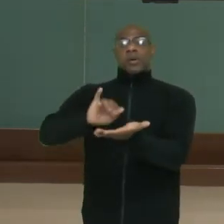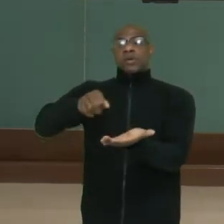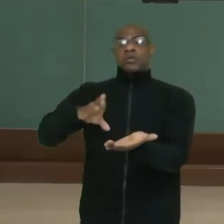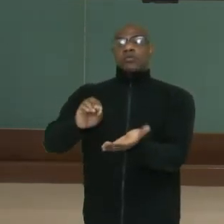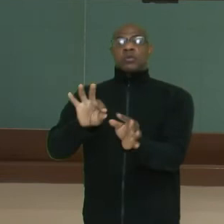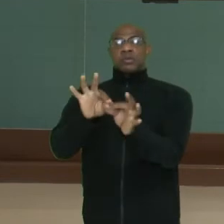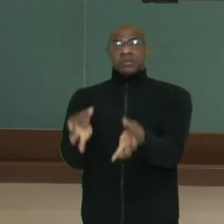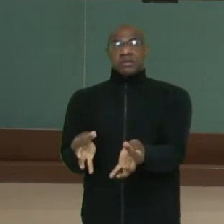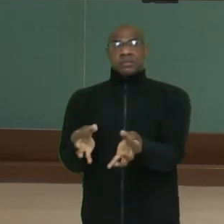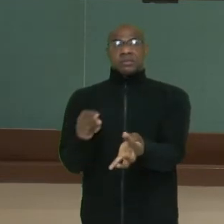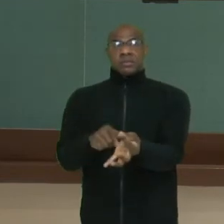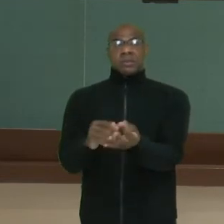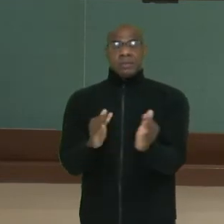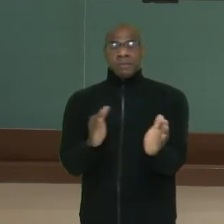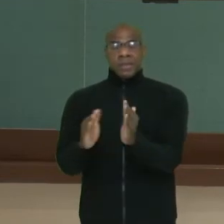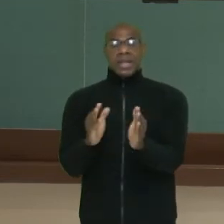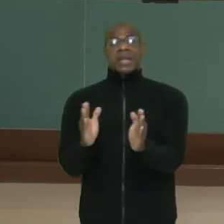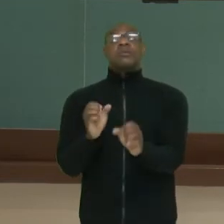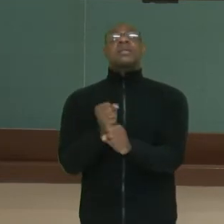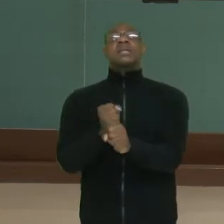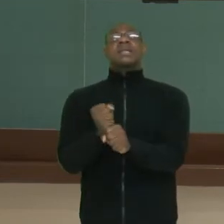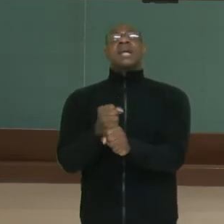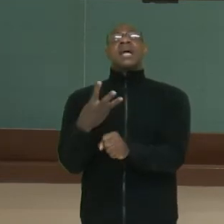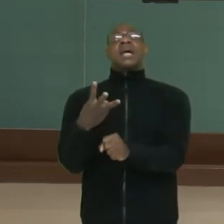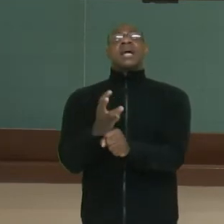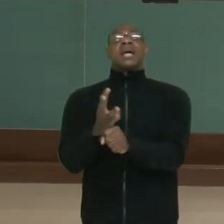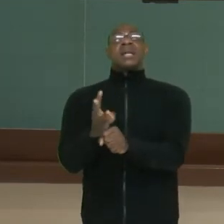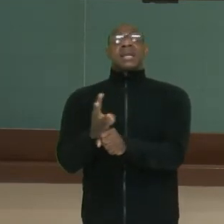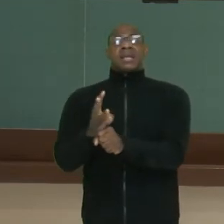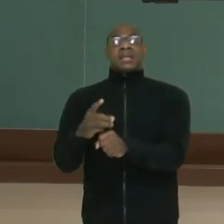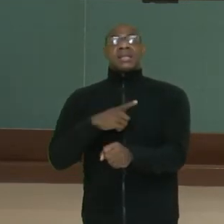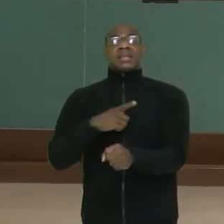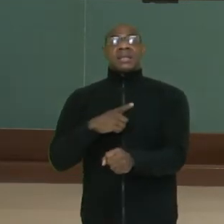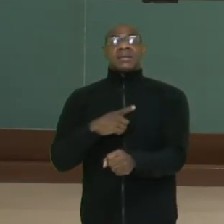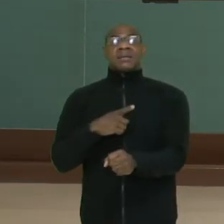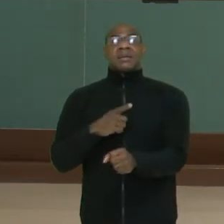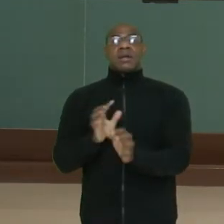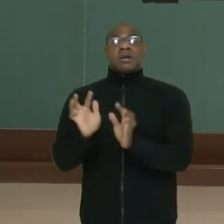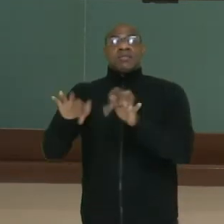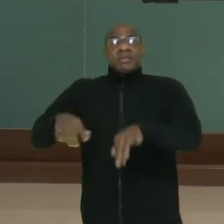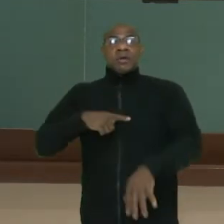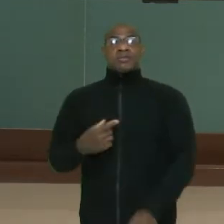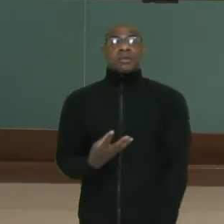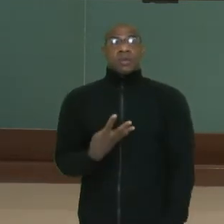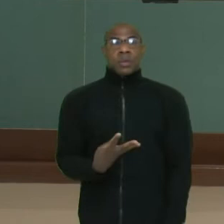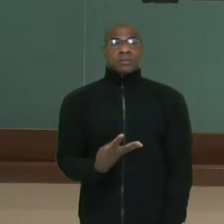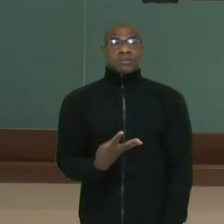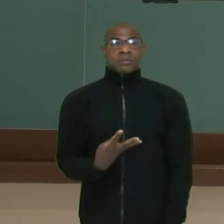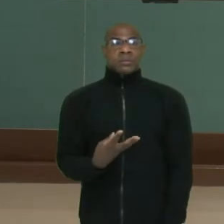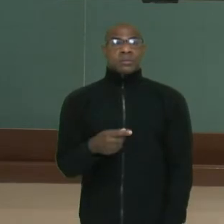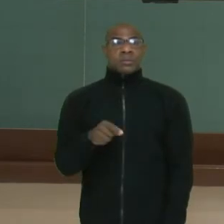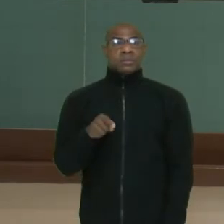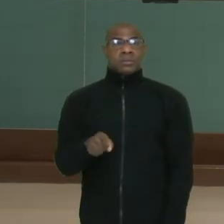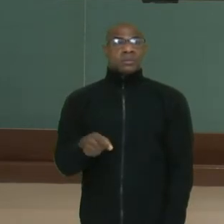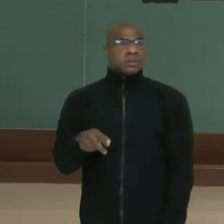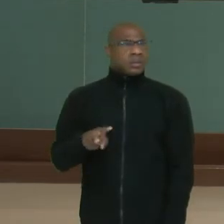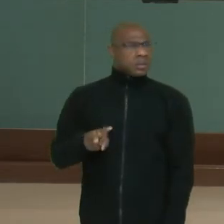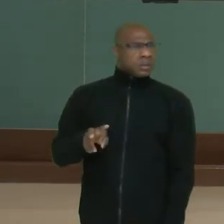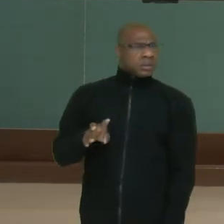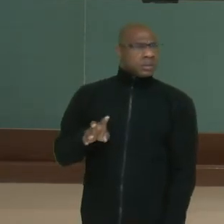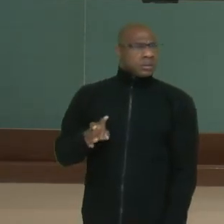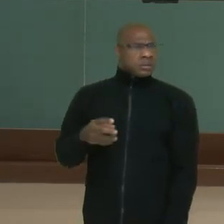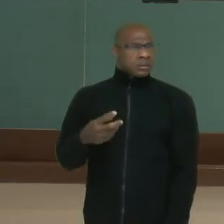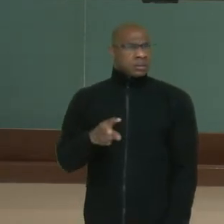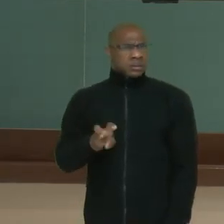simples pelo prazo de 3 anos e produziu um montante de R$ 4.552. Então aqui eu tenho o